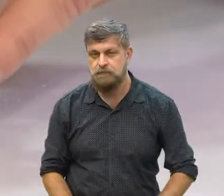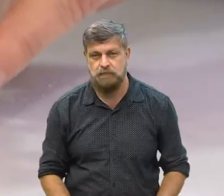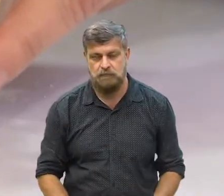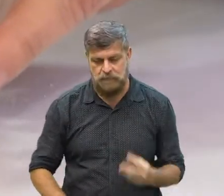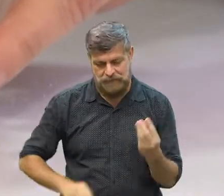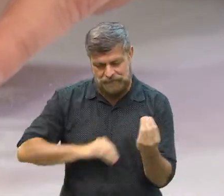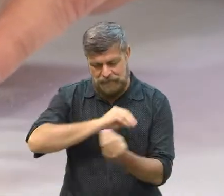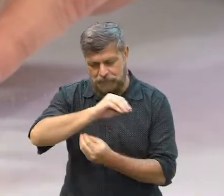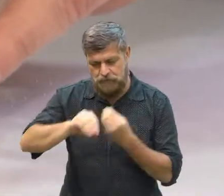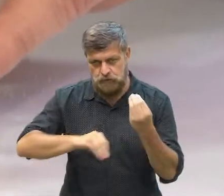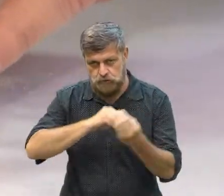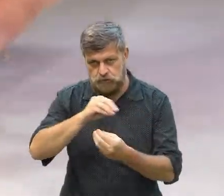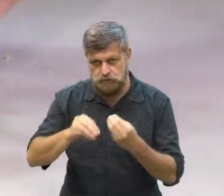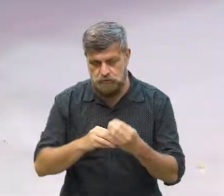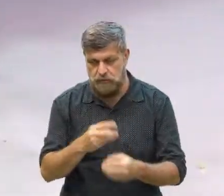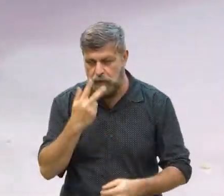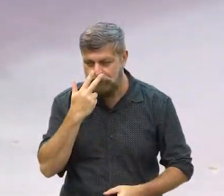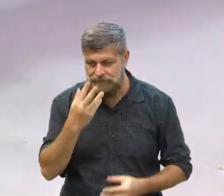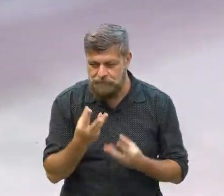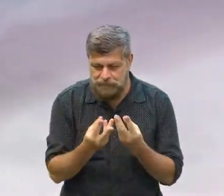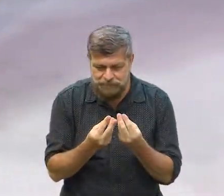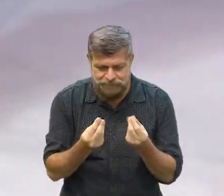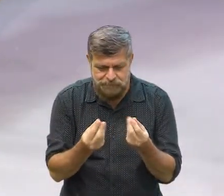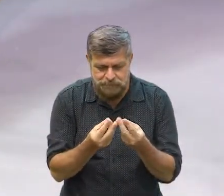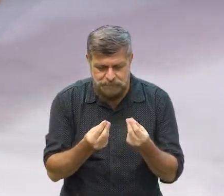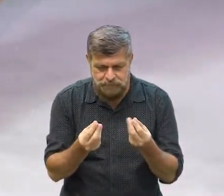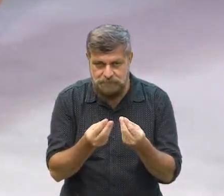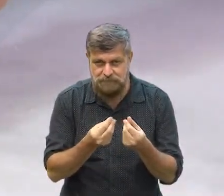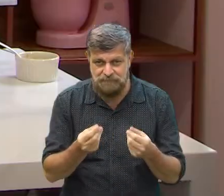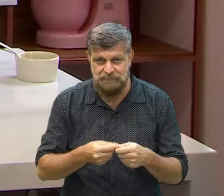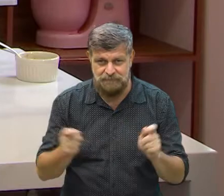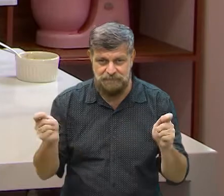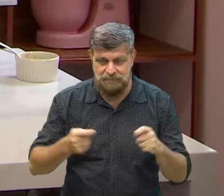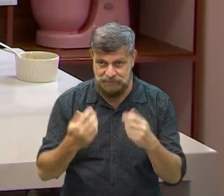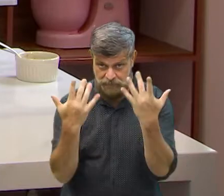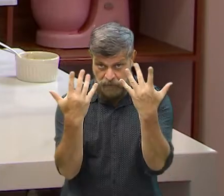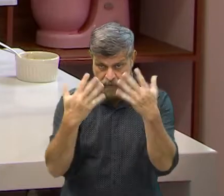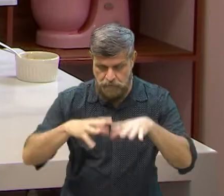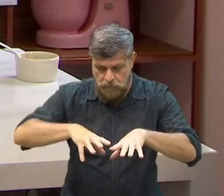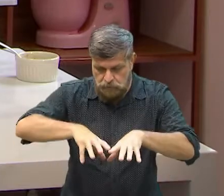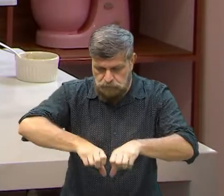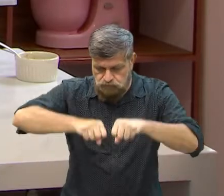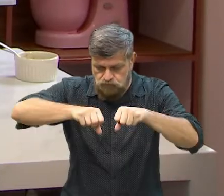Misture tudo até ficar uma massinha. Para facilitar, pode usar as mãos.